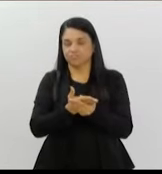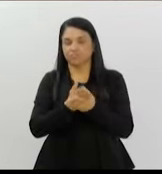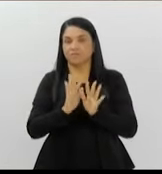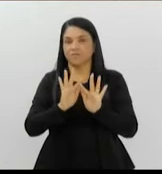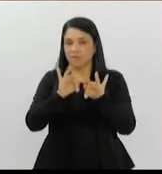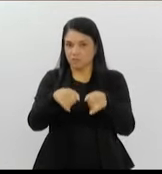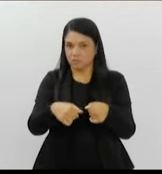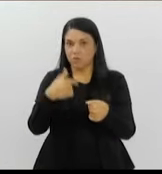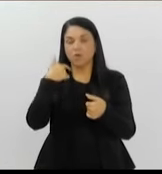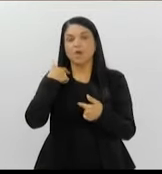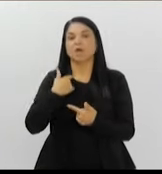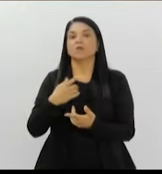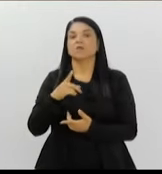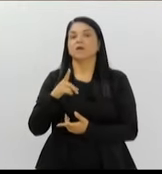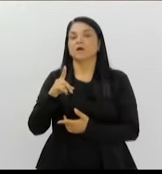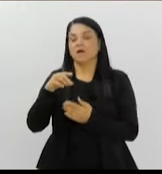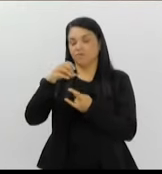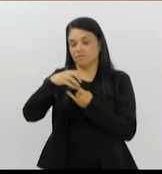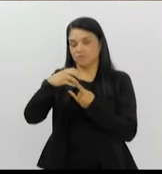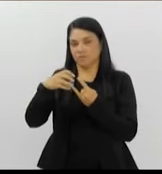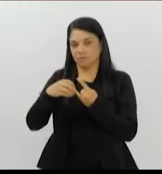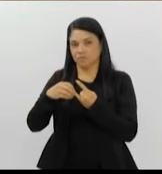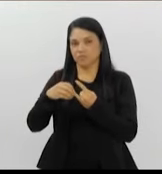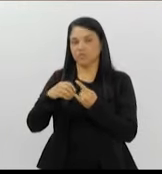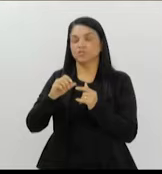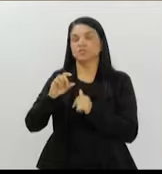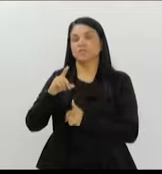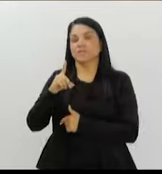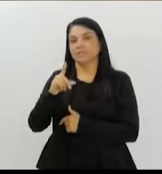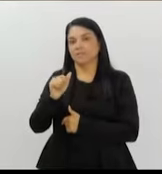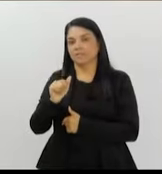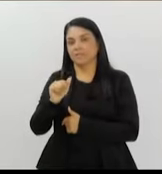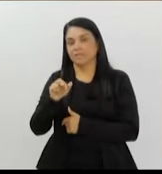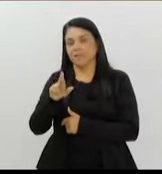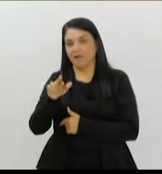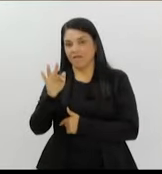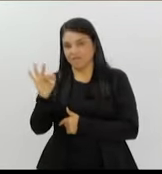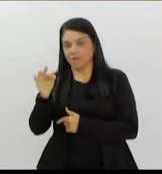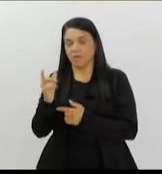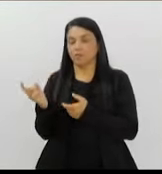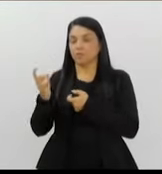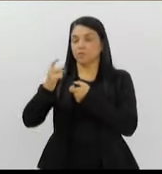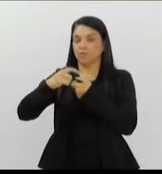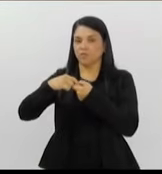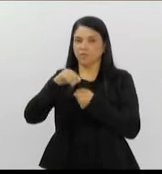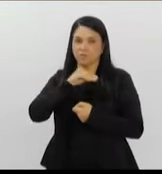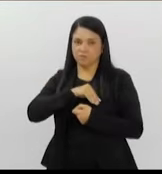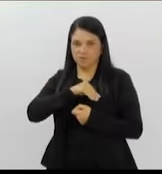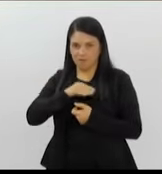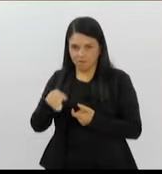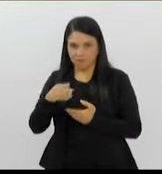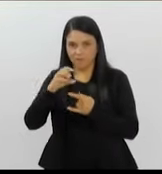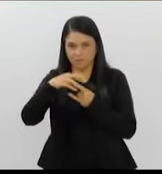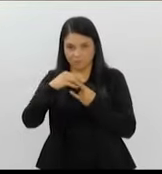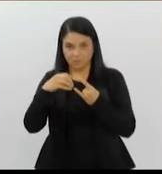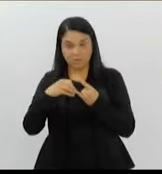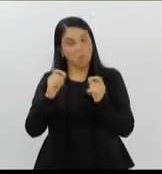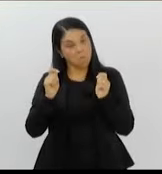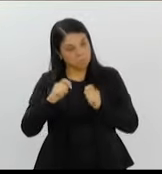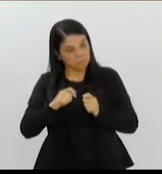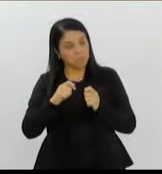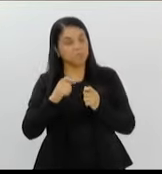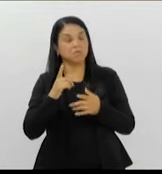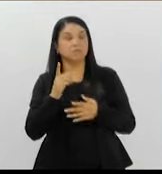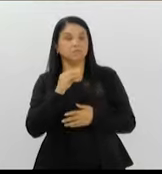DARF e eu devolvi o valor dos 3 meses. Eu poderia, senhor presidente, não ter devolvido. Não sei se Vossa Excelência sabe, mas a lei